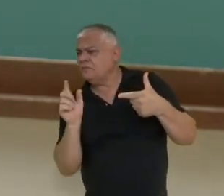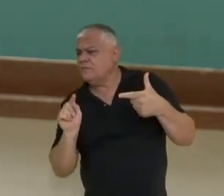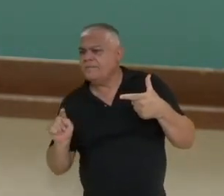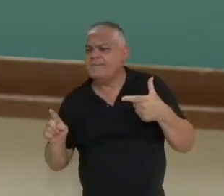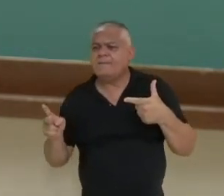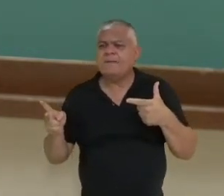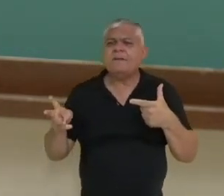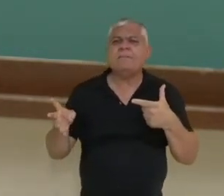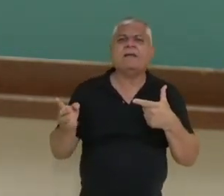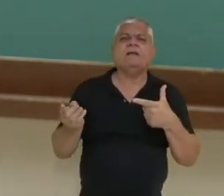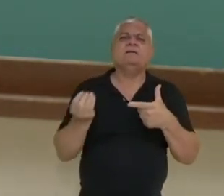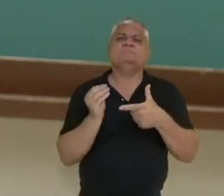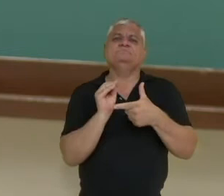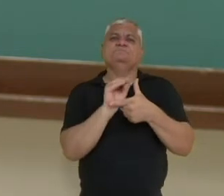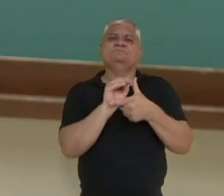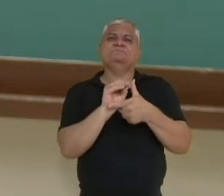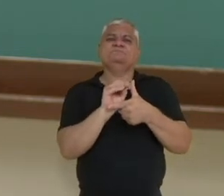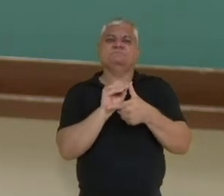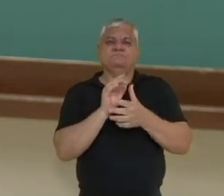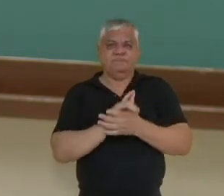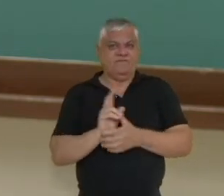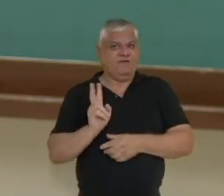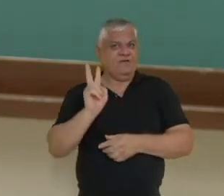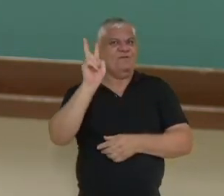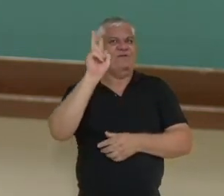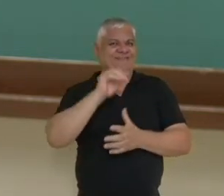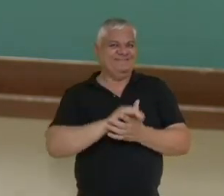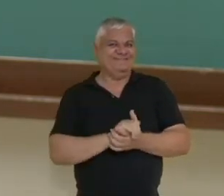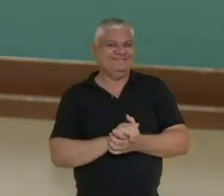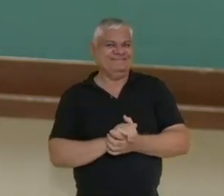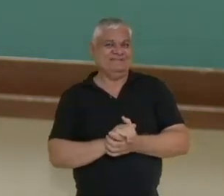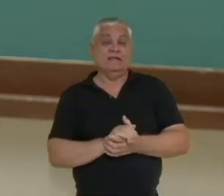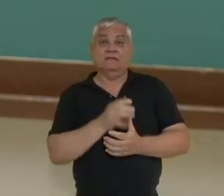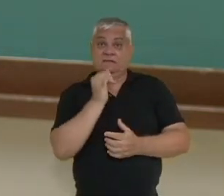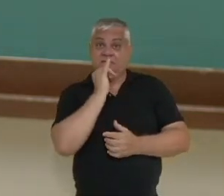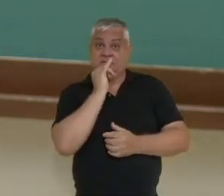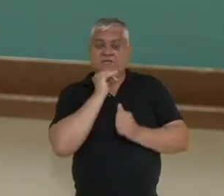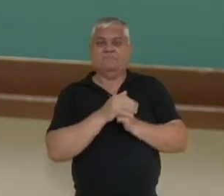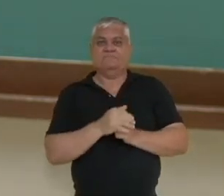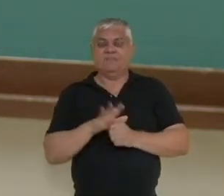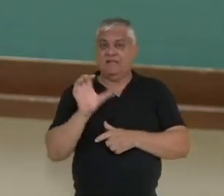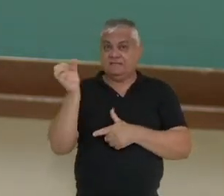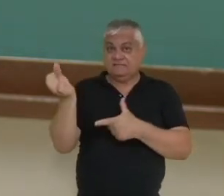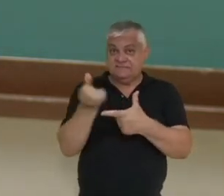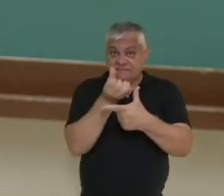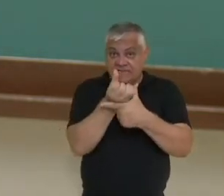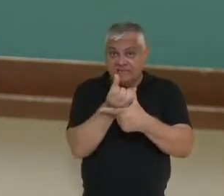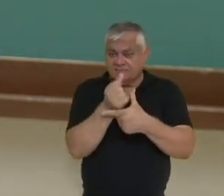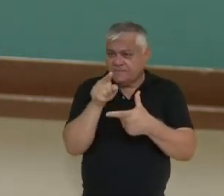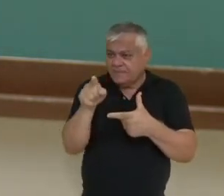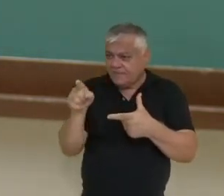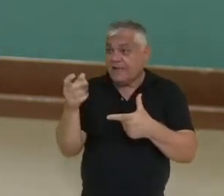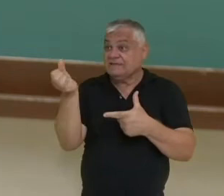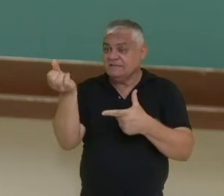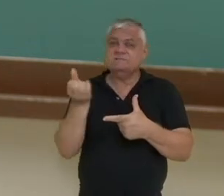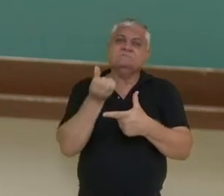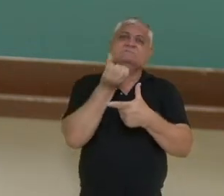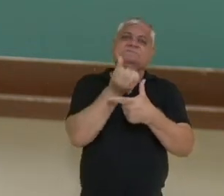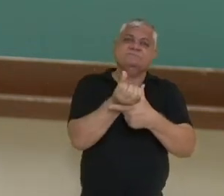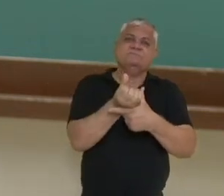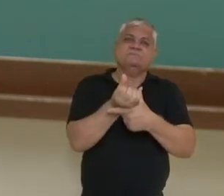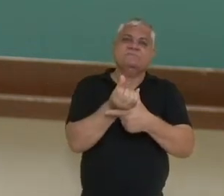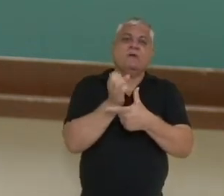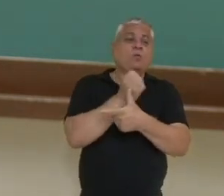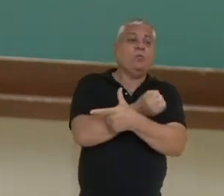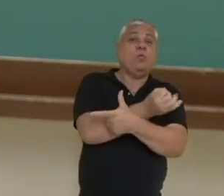pela quantidade de valores adicionados. Então, se você adicionou 6 valores, você vai dividir